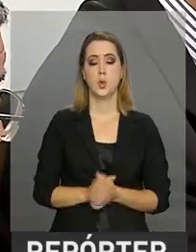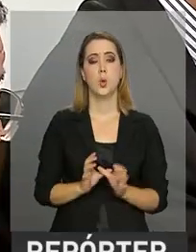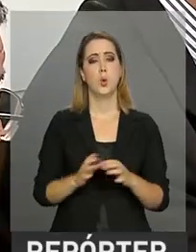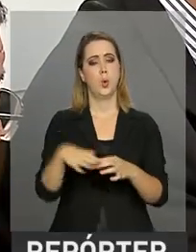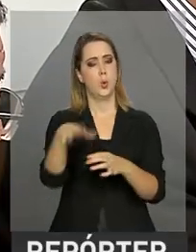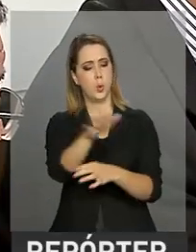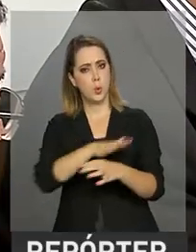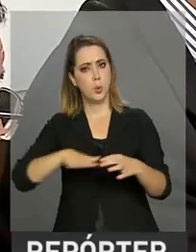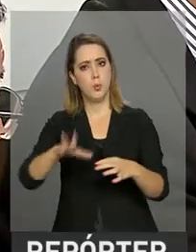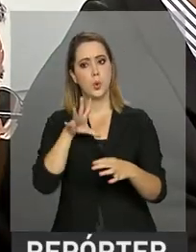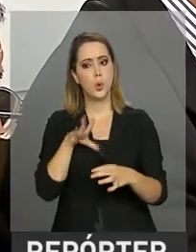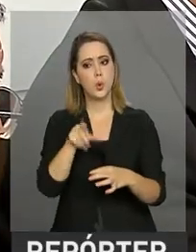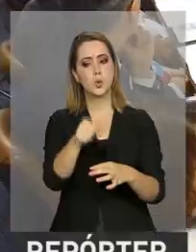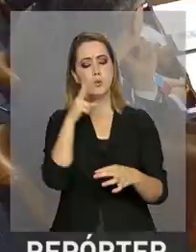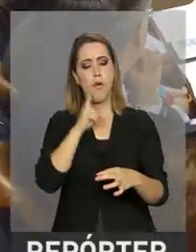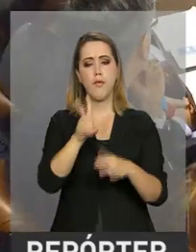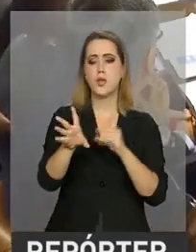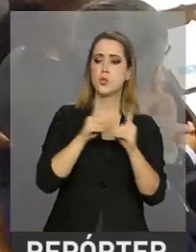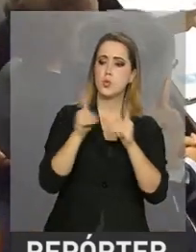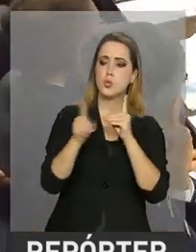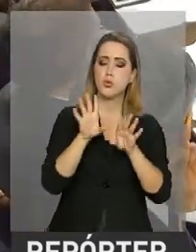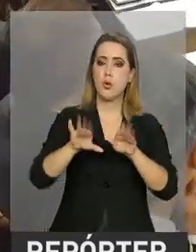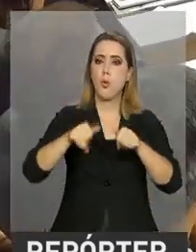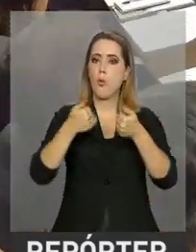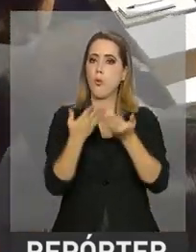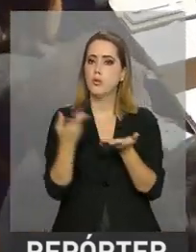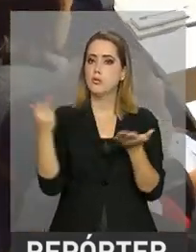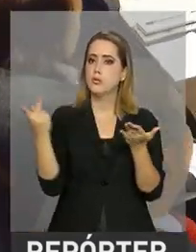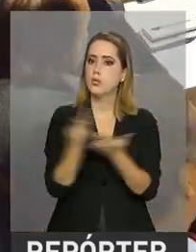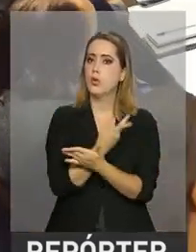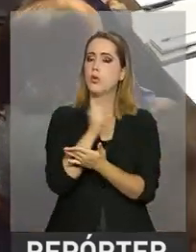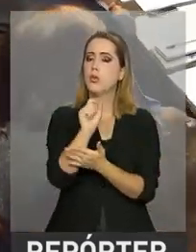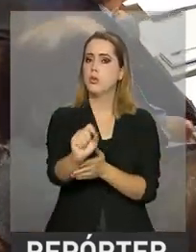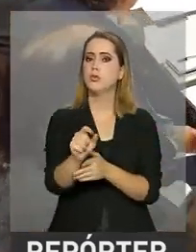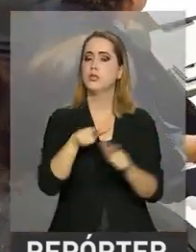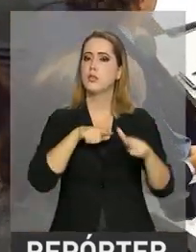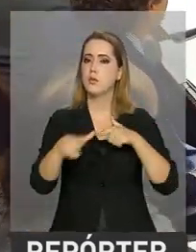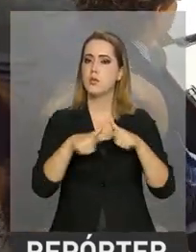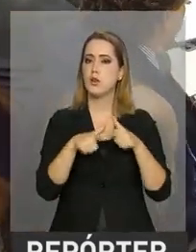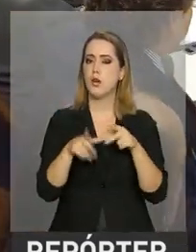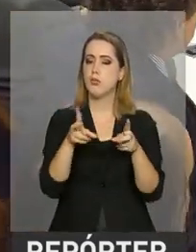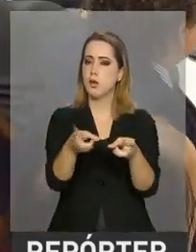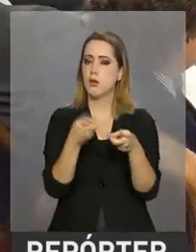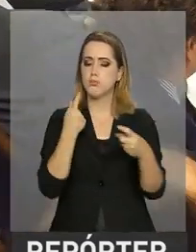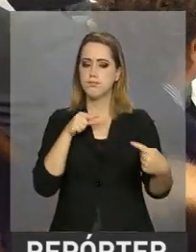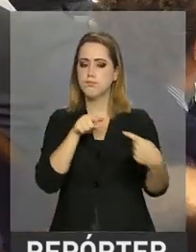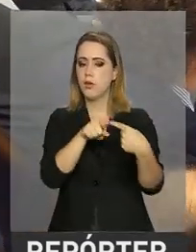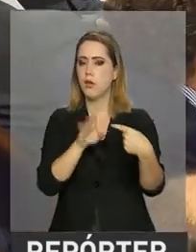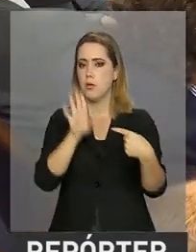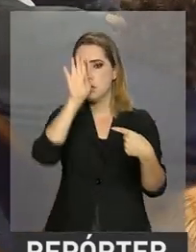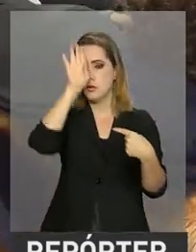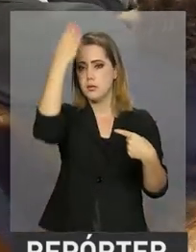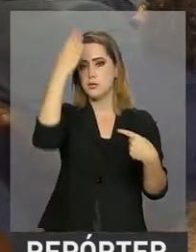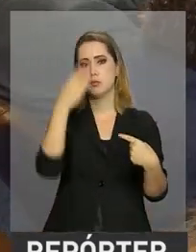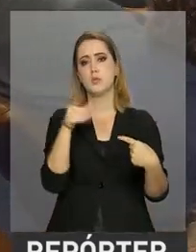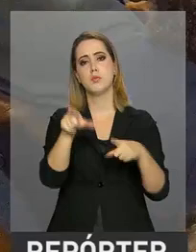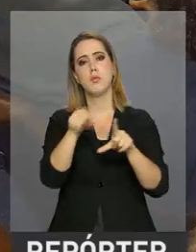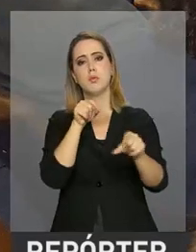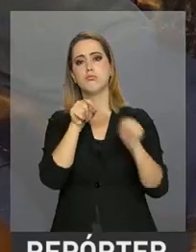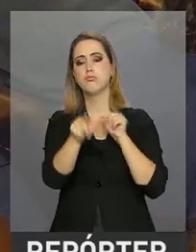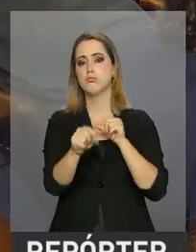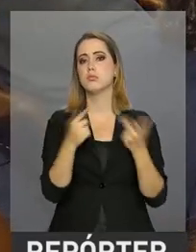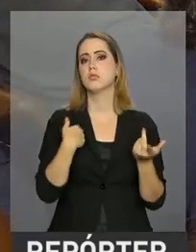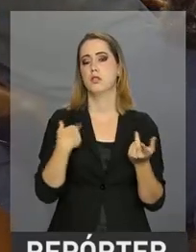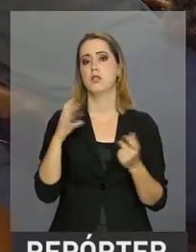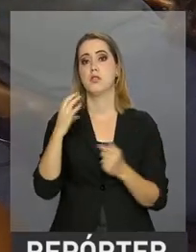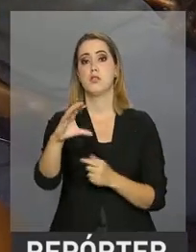grupo vai acompanhar discussões, recomendar a execução de planos e avaliar as metas e prioridades para as áreas